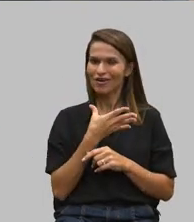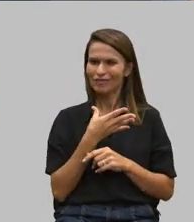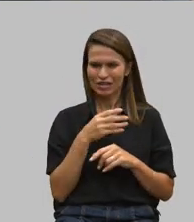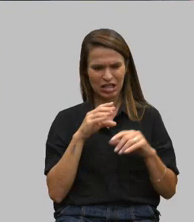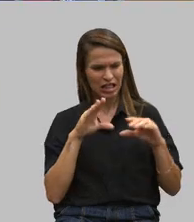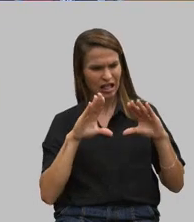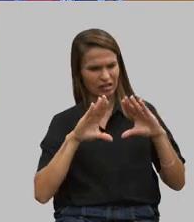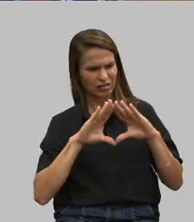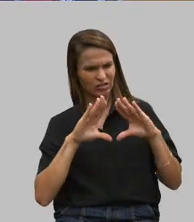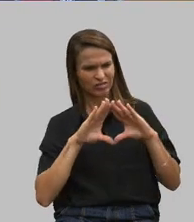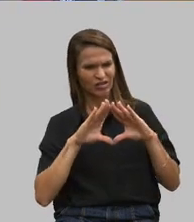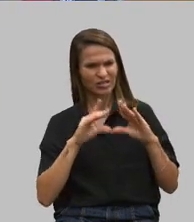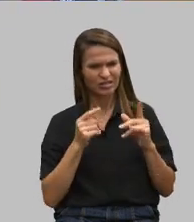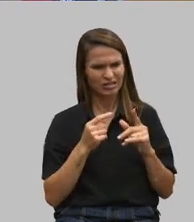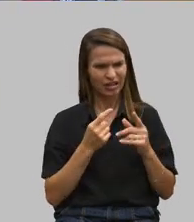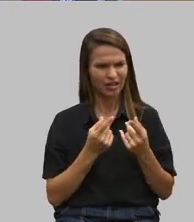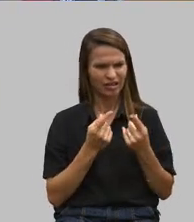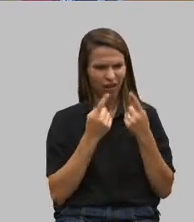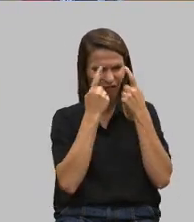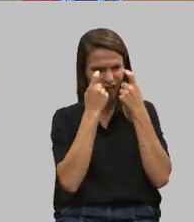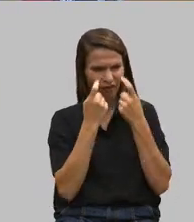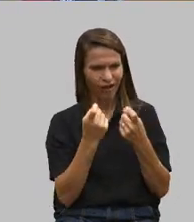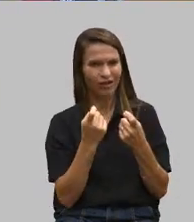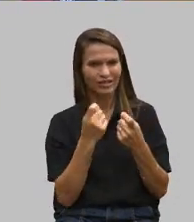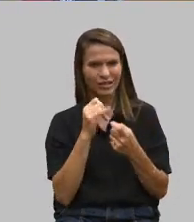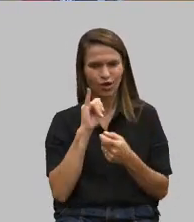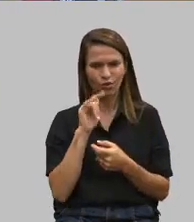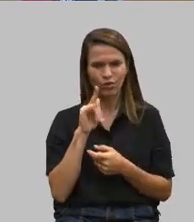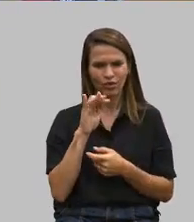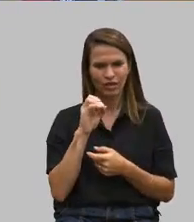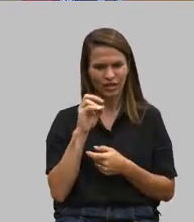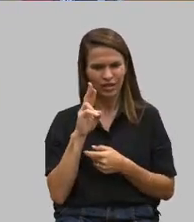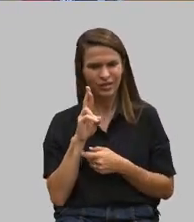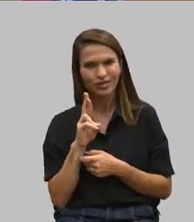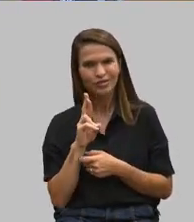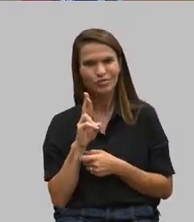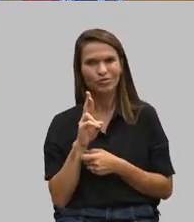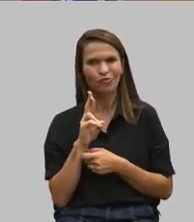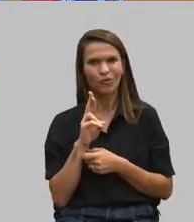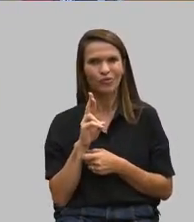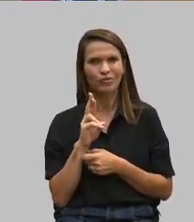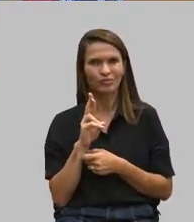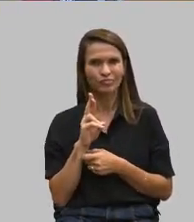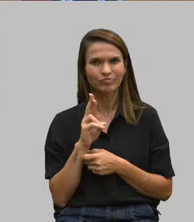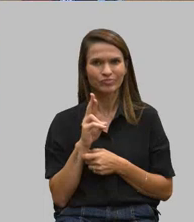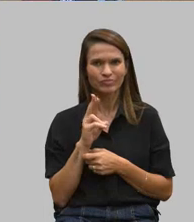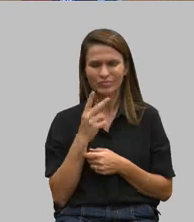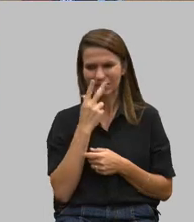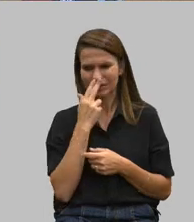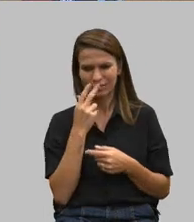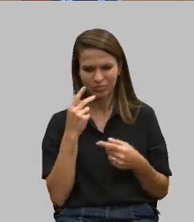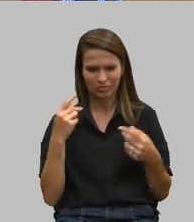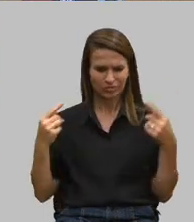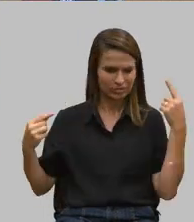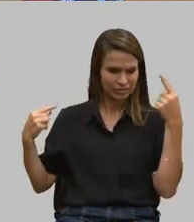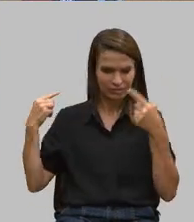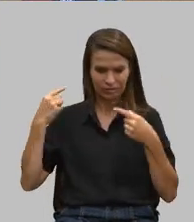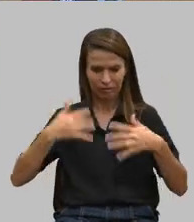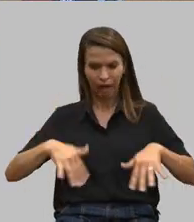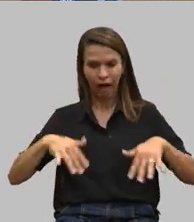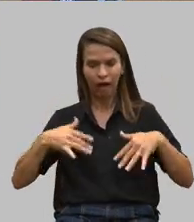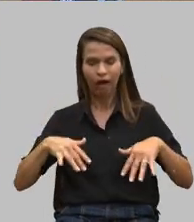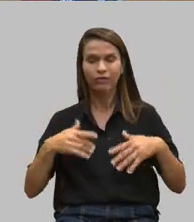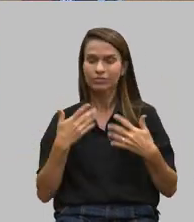eu tenho visto as agressões ao Igor aí com a frequência né que realmente desorientam a gente fazer um trabalho bom e